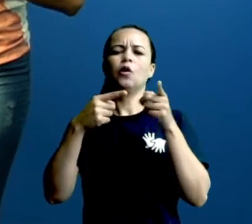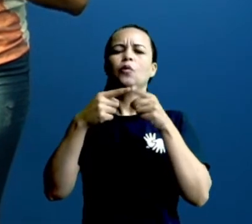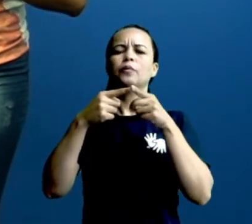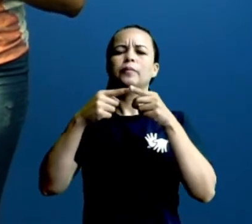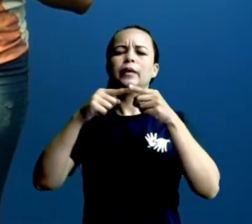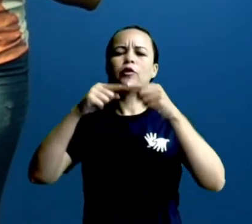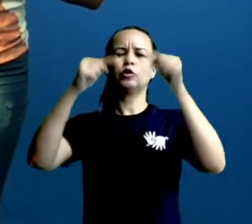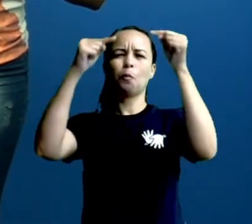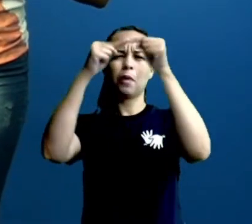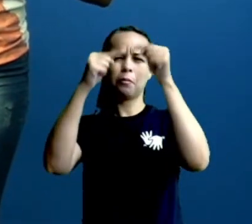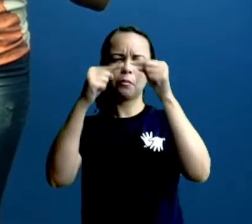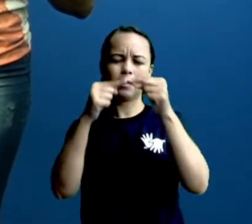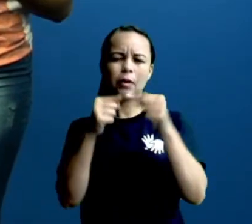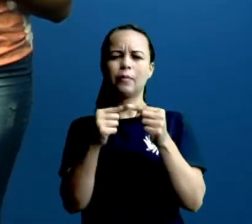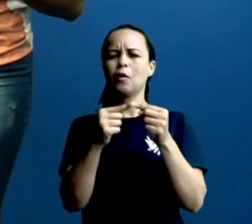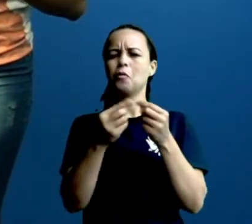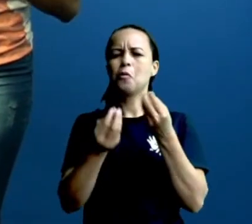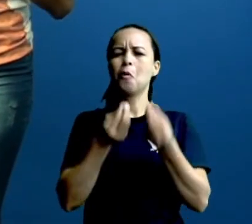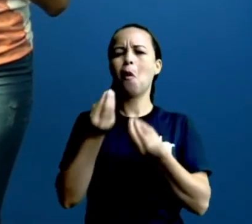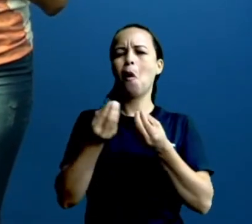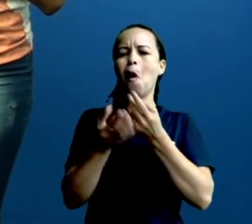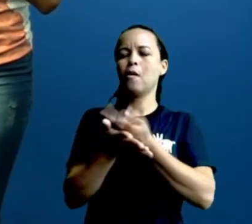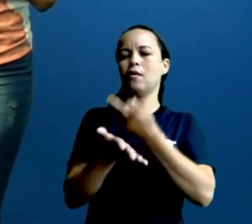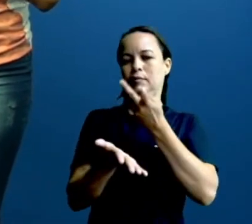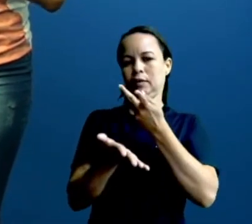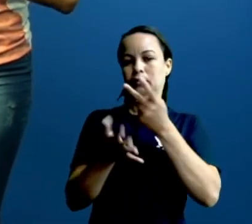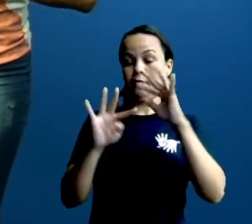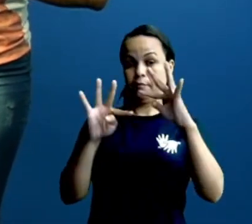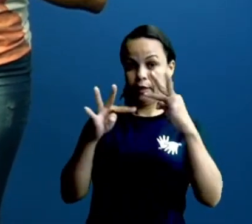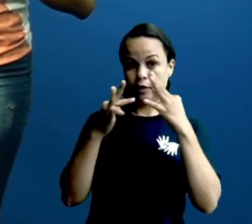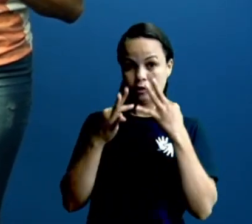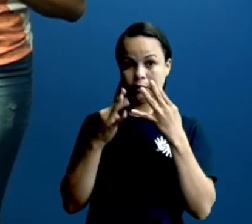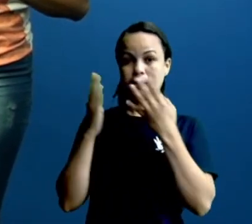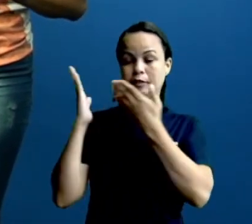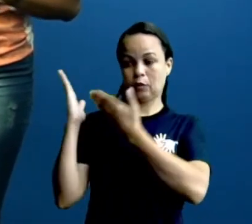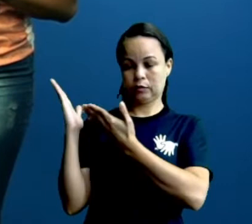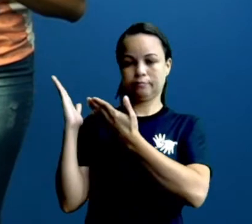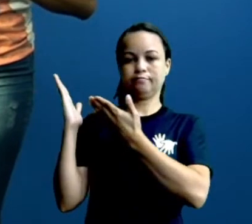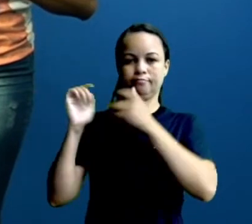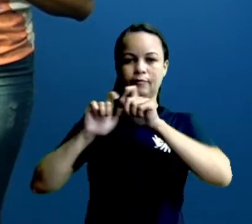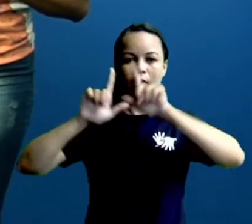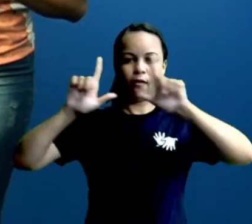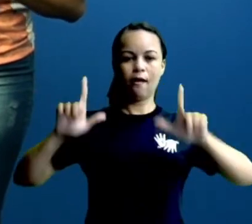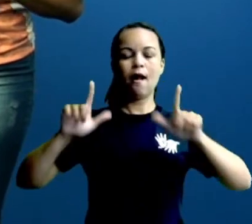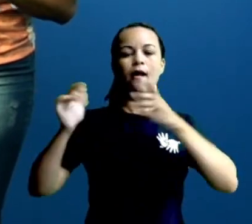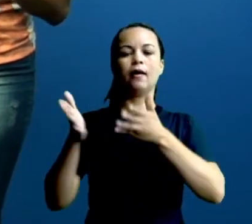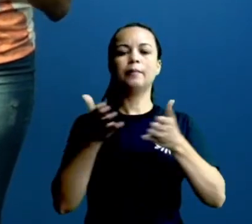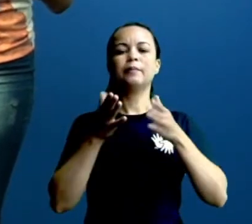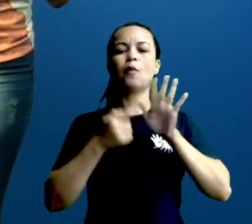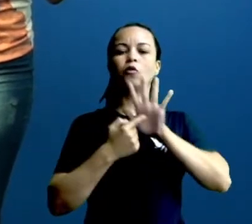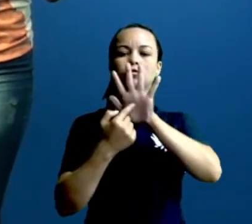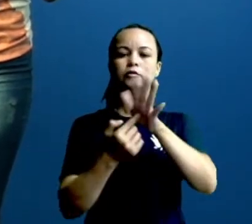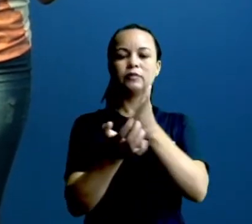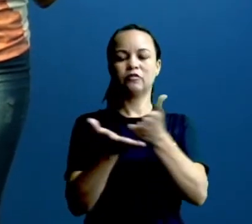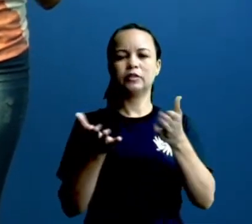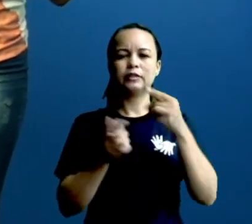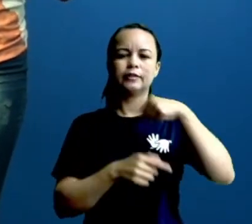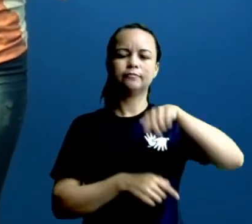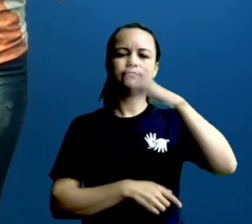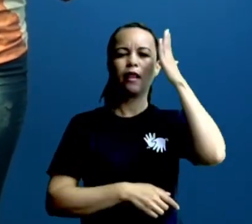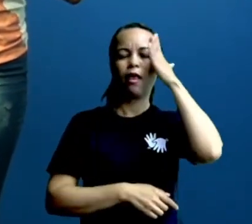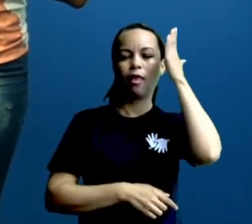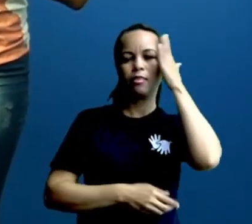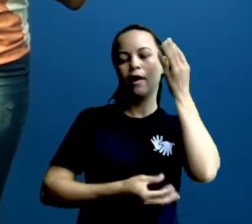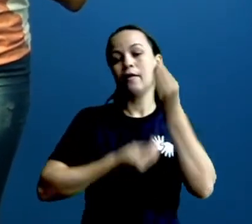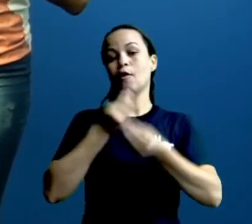de conectivos, como é que isso acontece? Então, preste atenção nesse slide agora, que vai ser mostrado para você entender